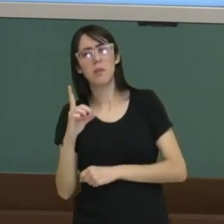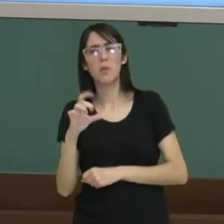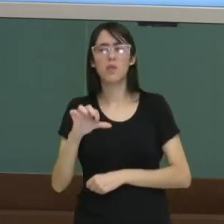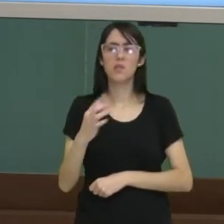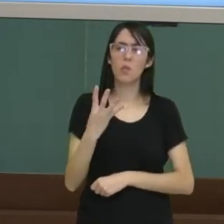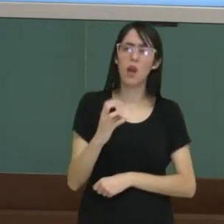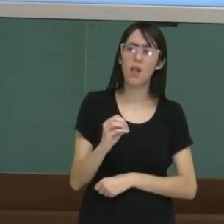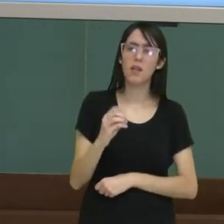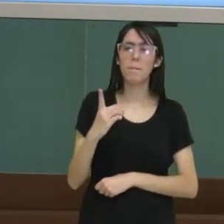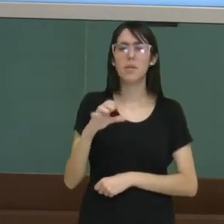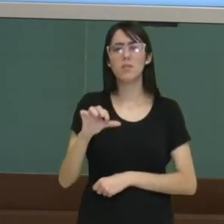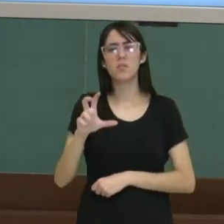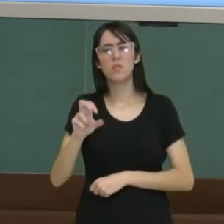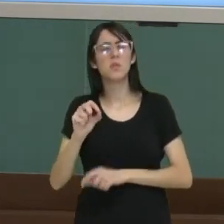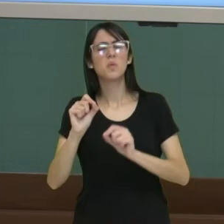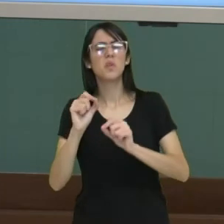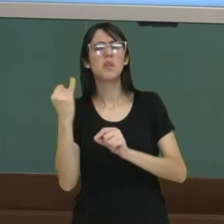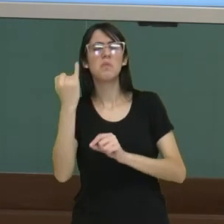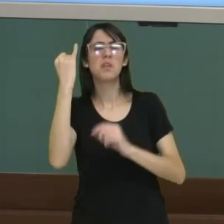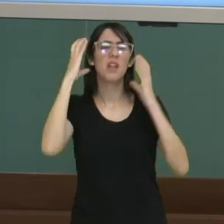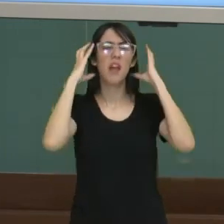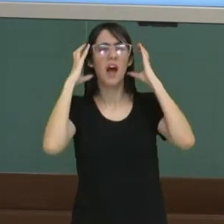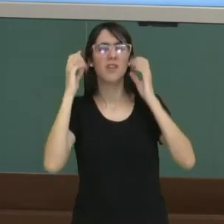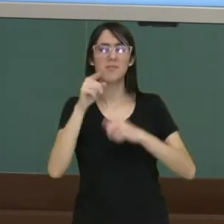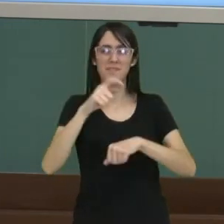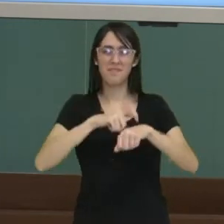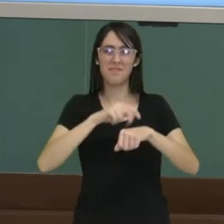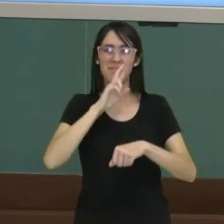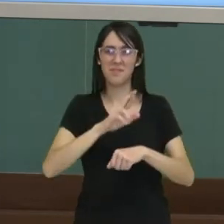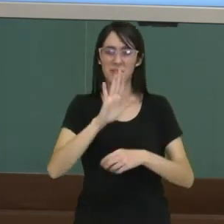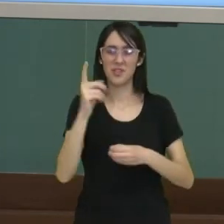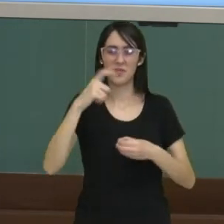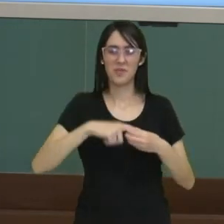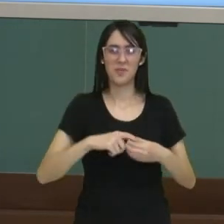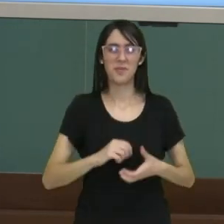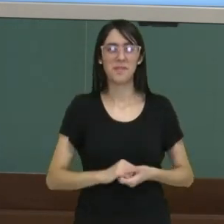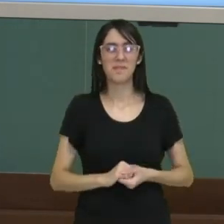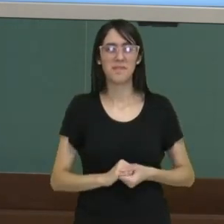1940 e 1950? Vou dar um tempinho para vocês e já voltamos.